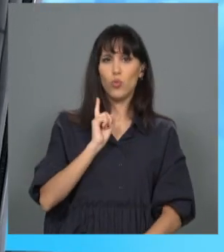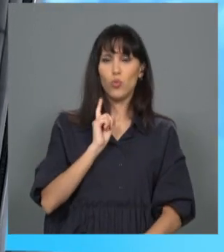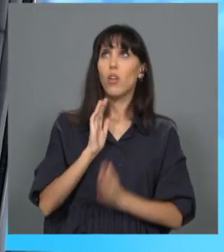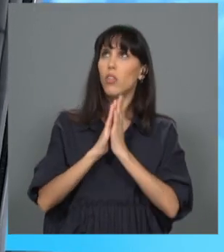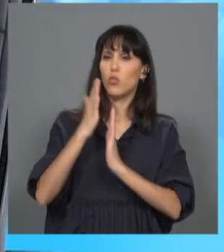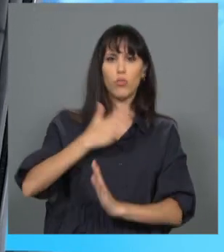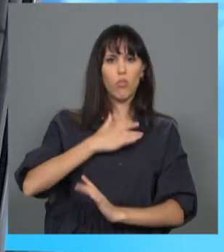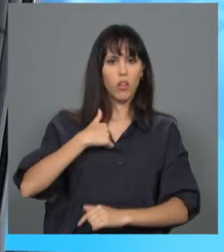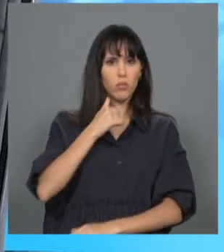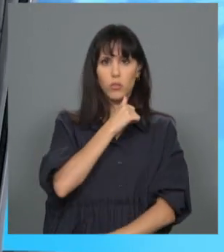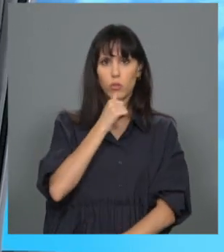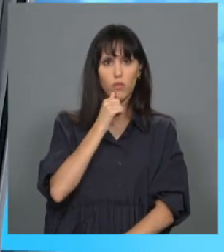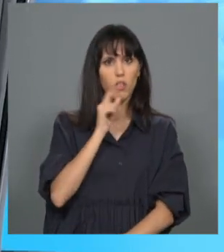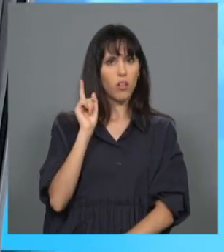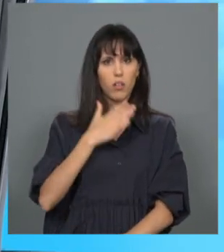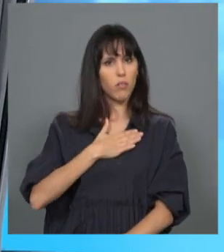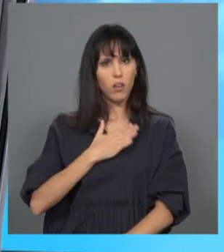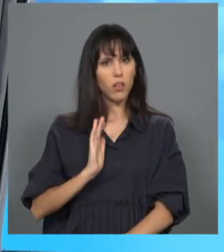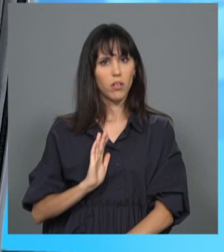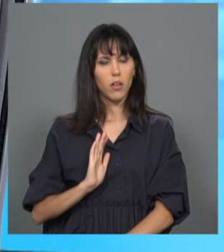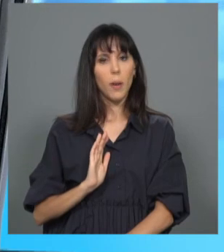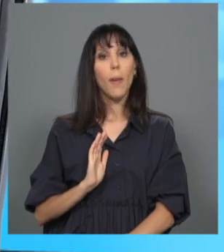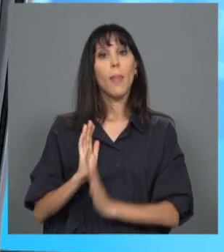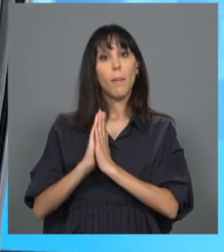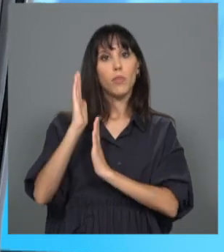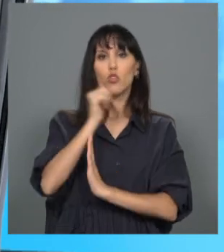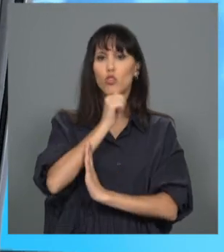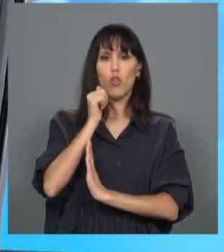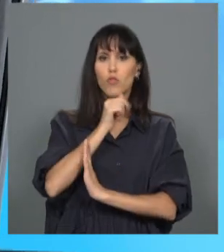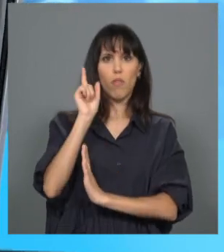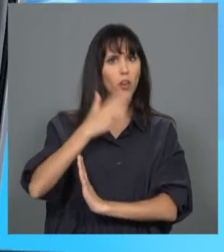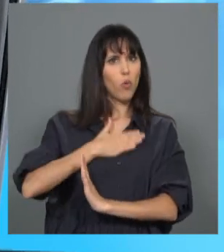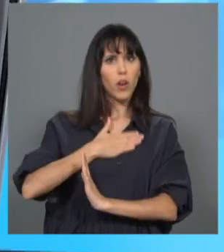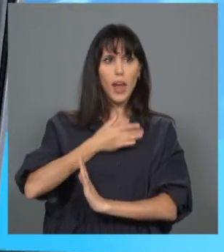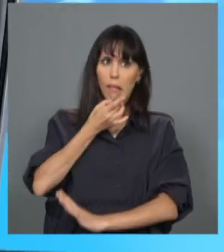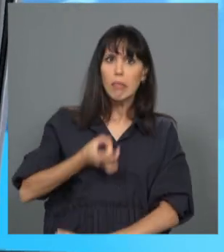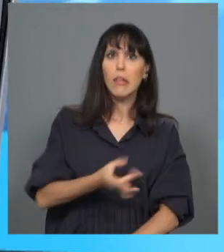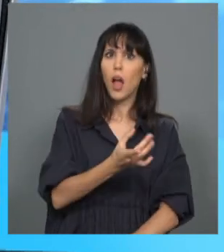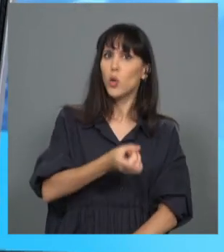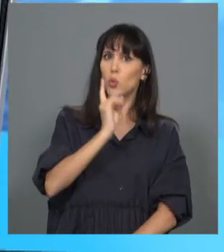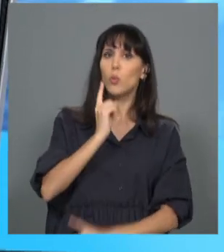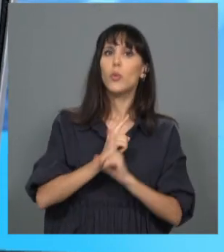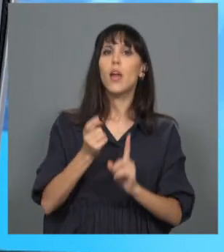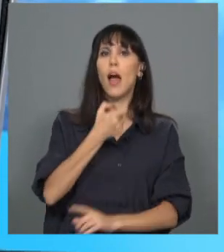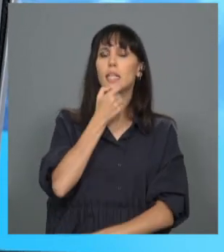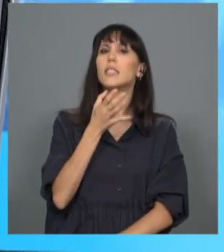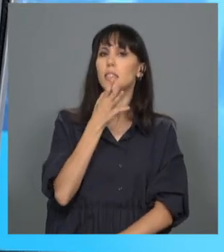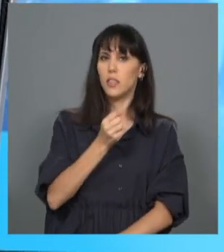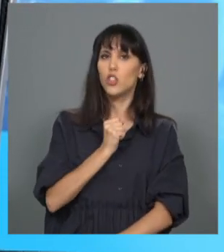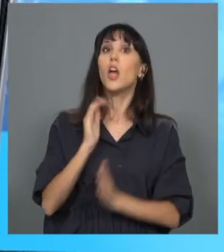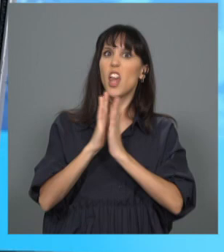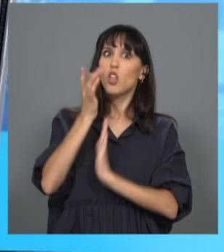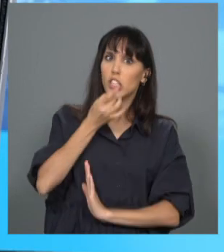sofra. Deus não quer o sofrimento, nem o permite. Porque se nós disséssemos que Deus